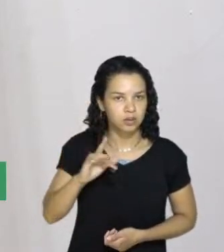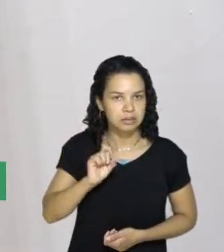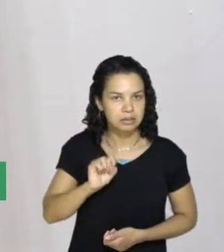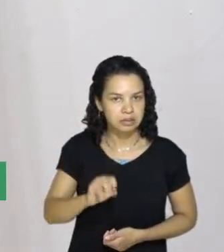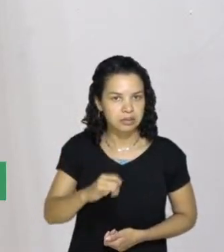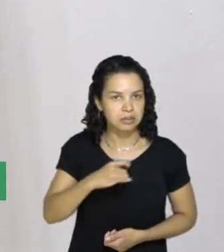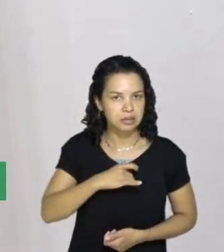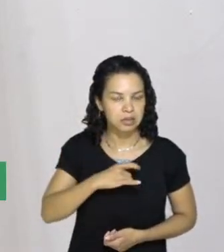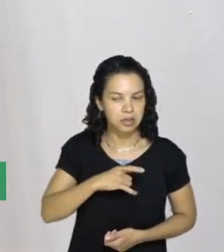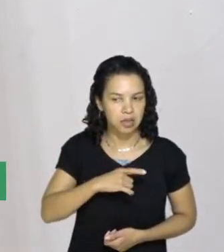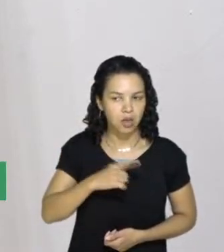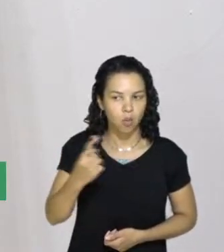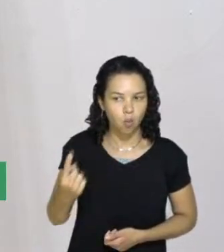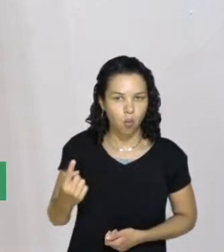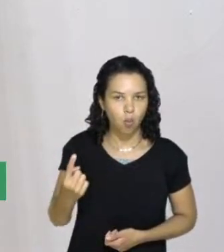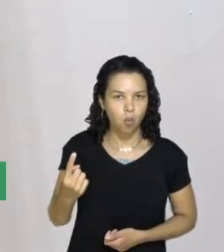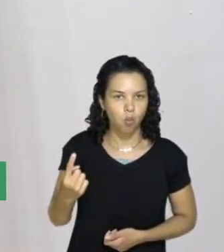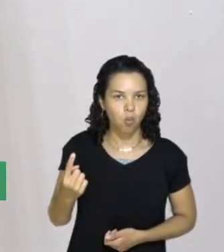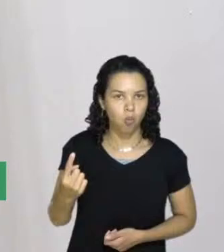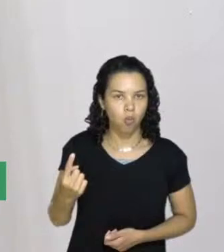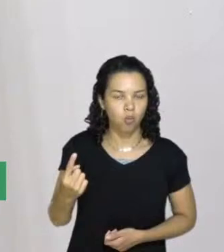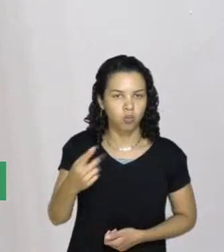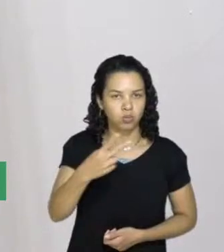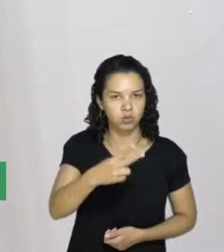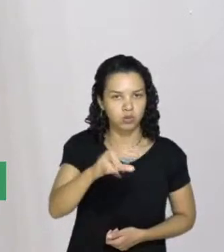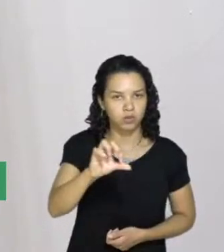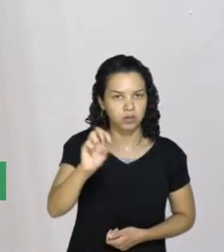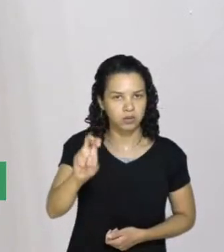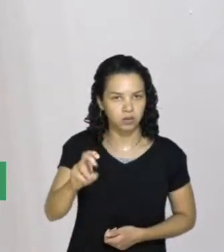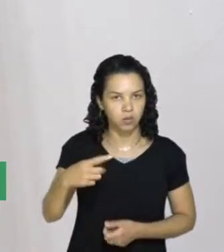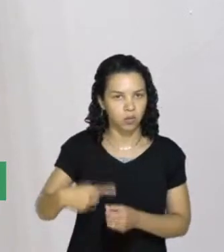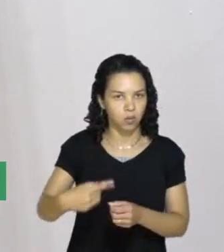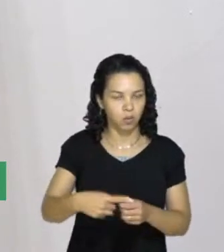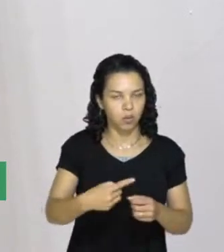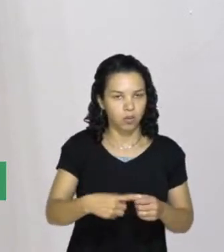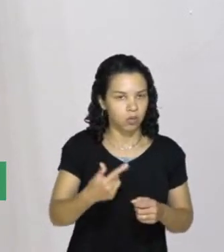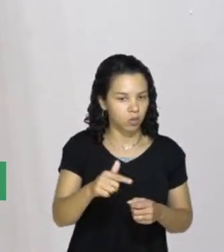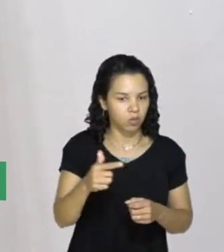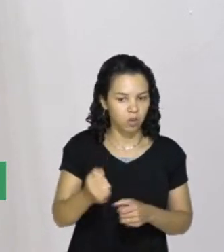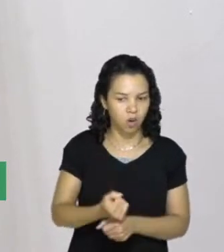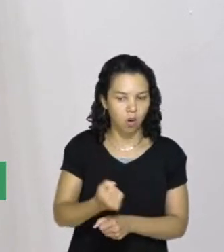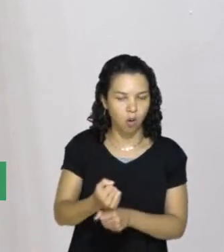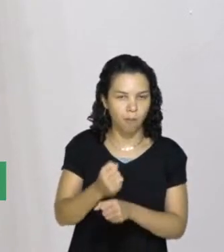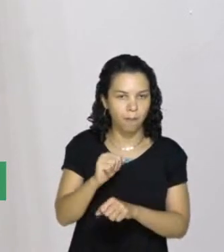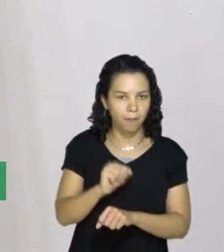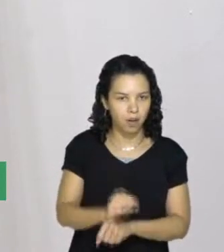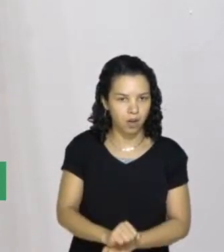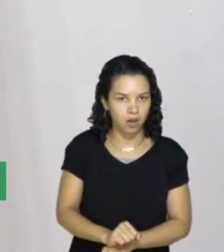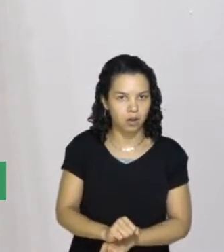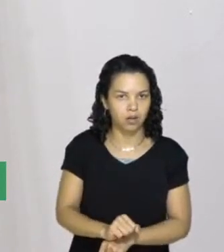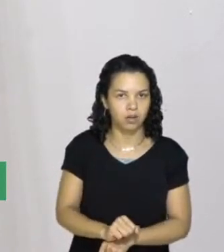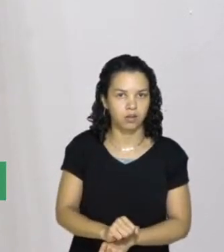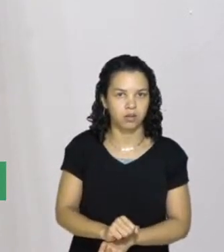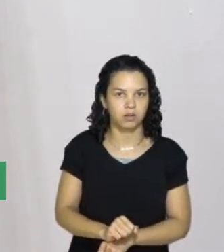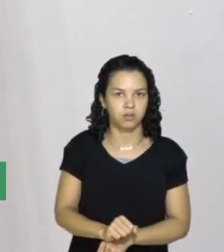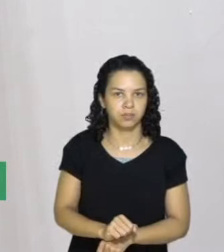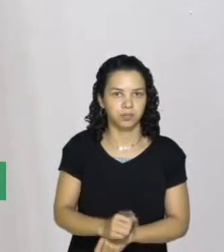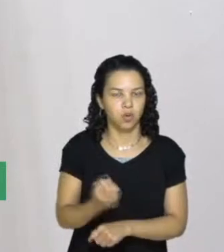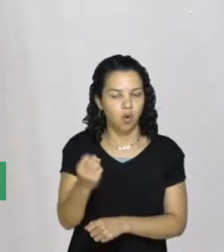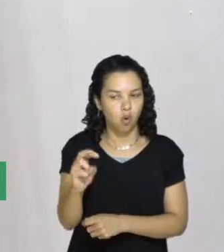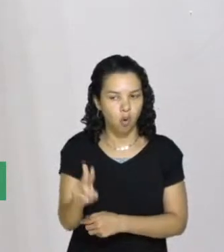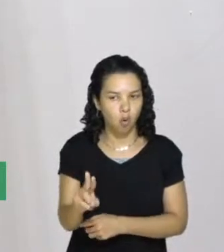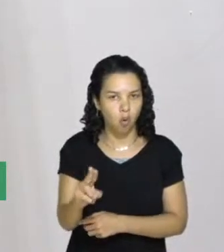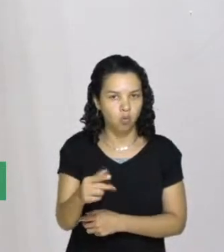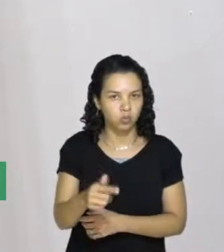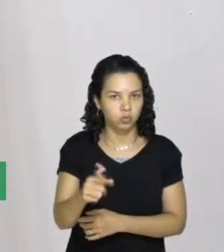295 municípios que não tem obras paradas ou que não teve